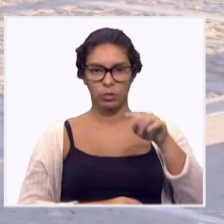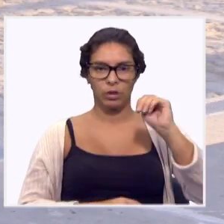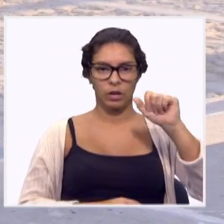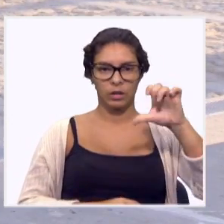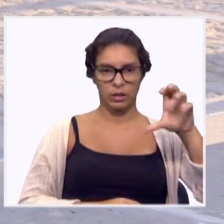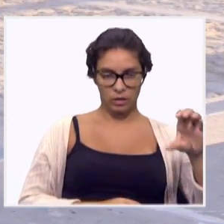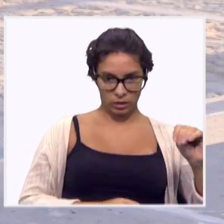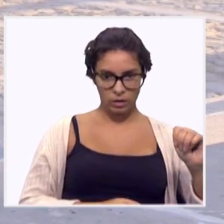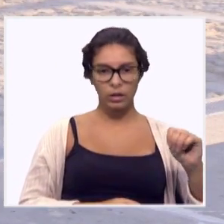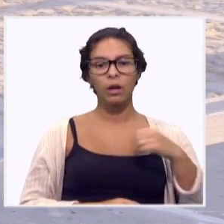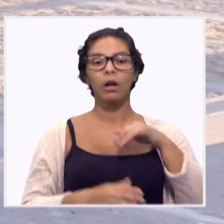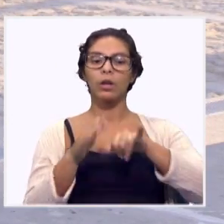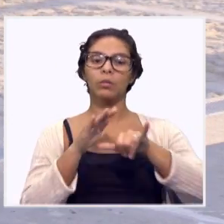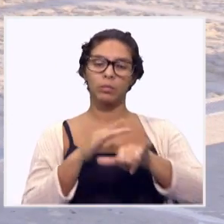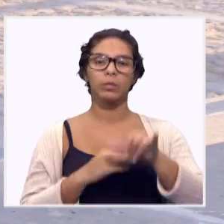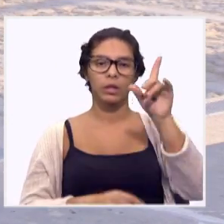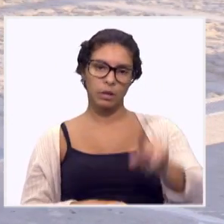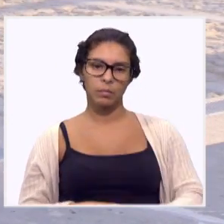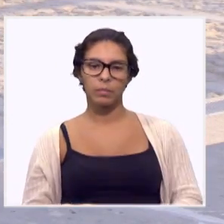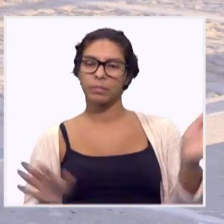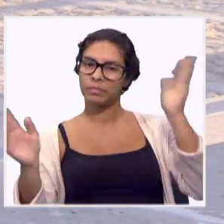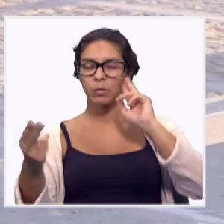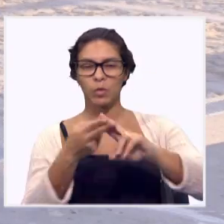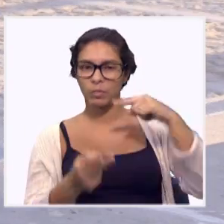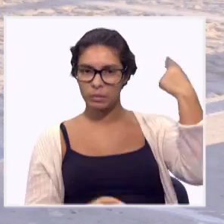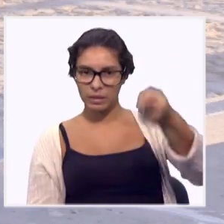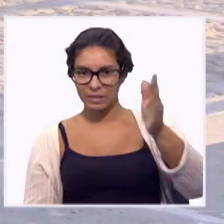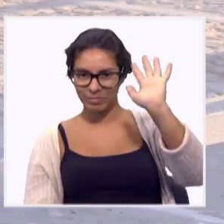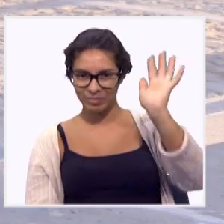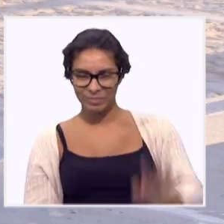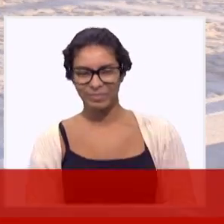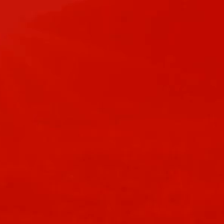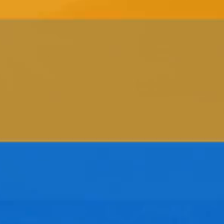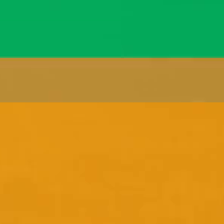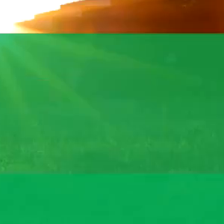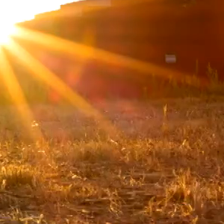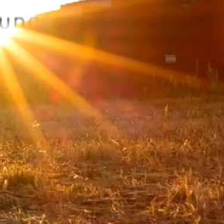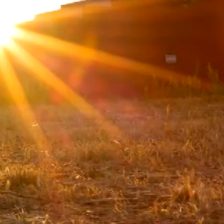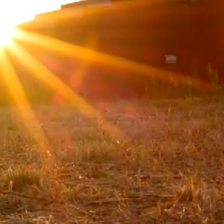e2.esques e também no YouTube em e2esques. Até para a semana!